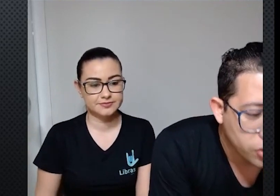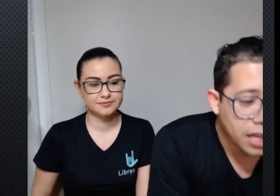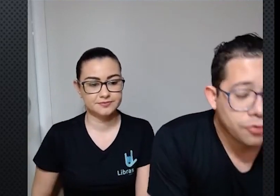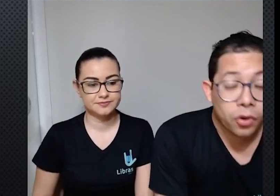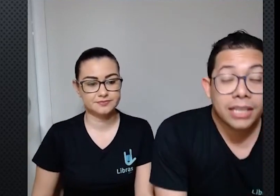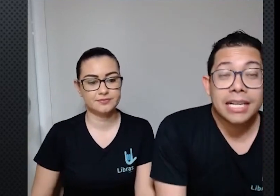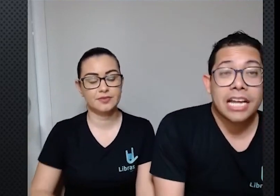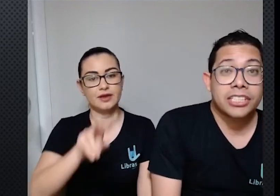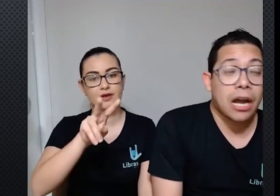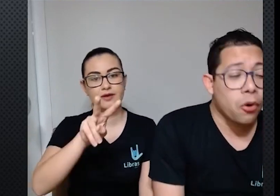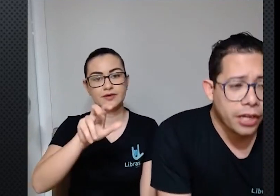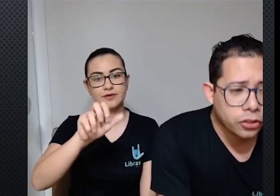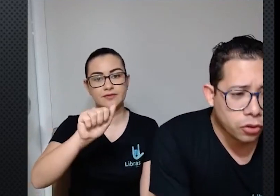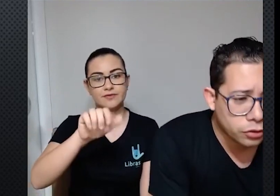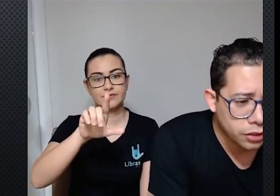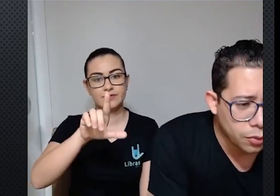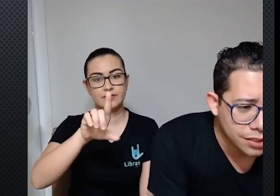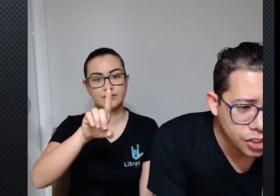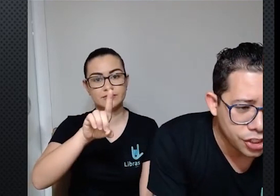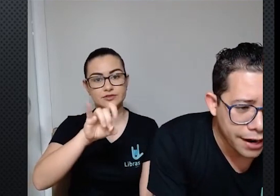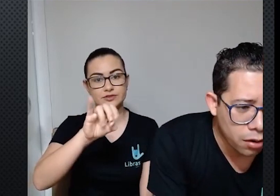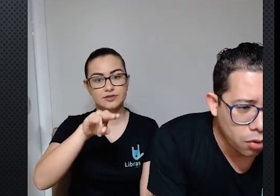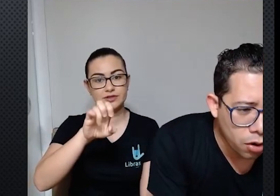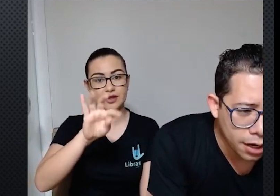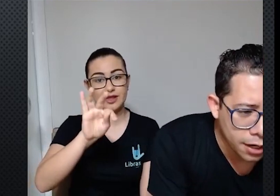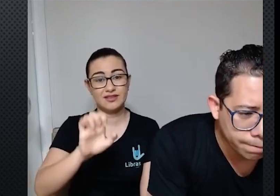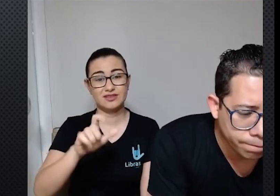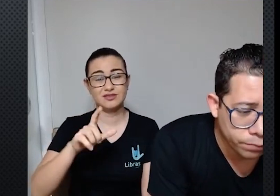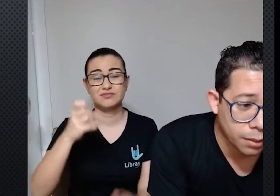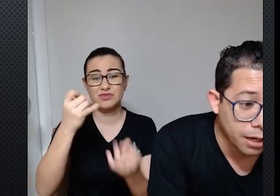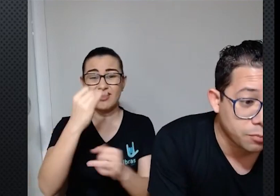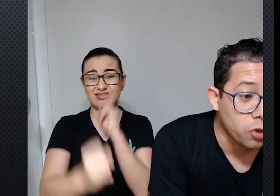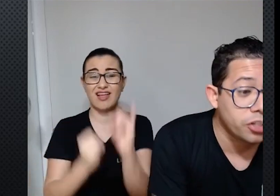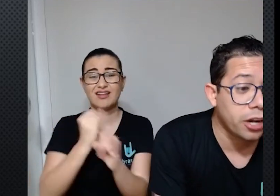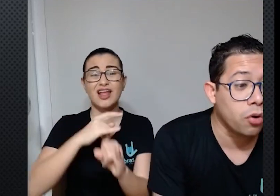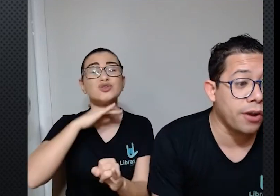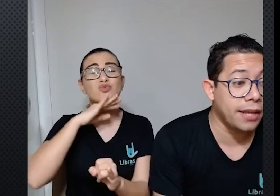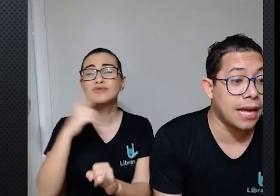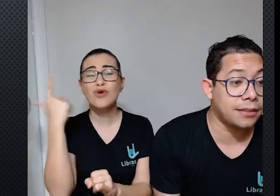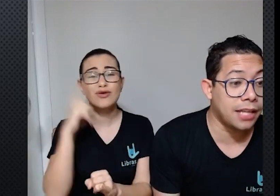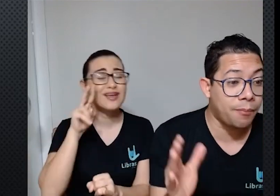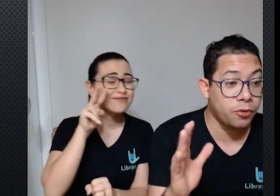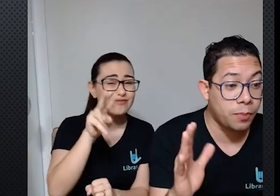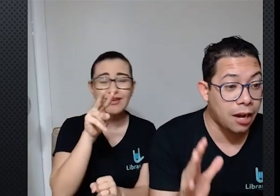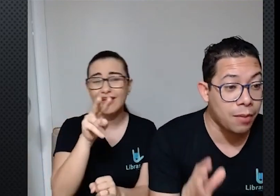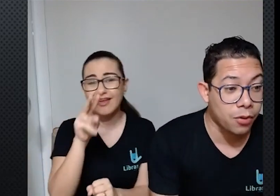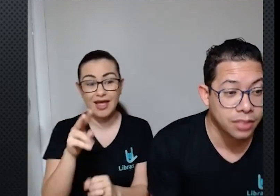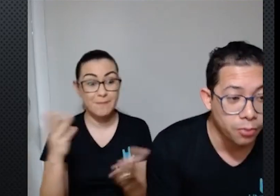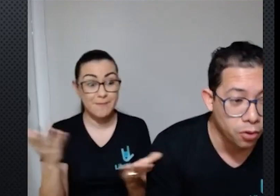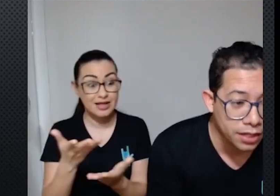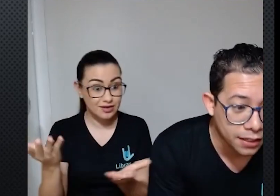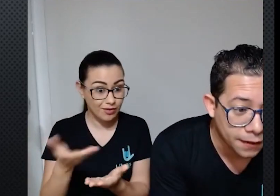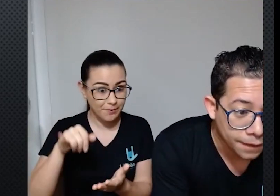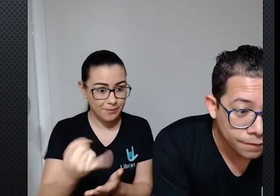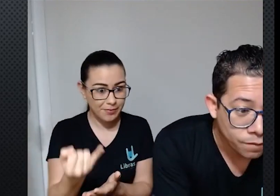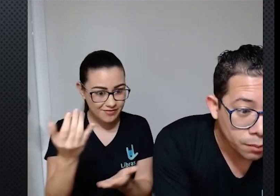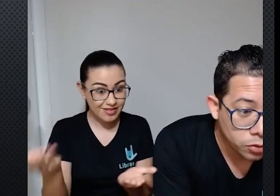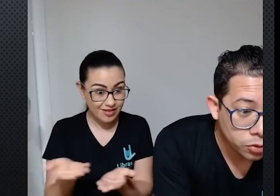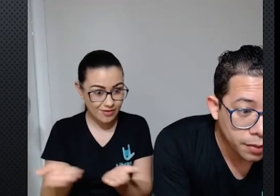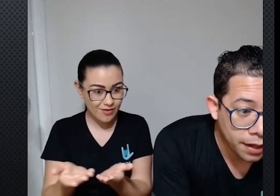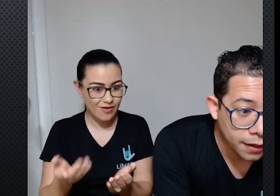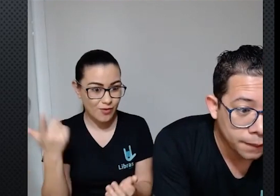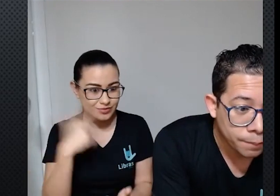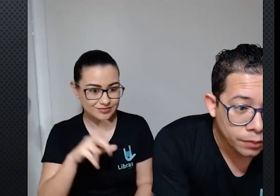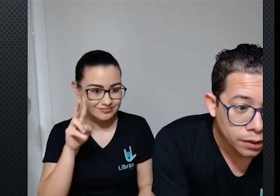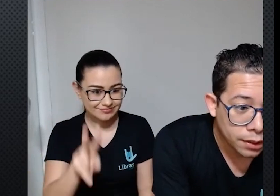A Valdinete falou que a internet tá ruim, só conseguiu assistir agora, mas bom que chegou, hein? Dá tempo de pegar uma coisa boa aí.